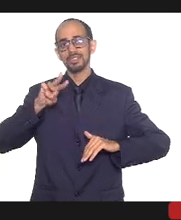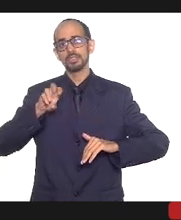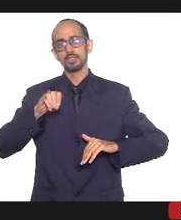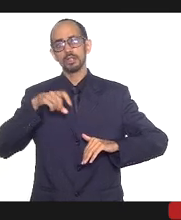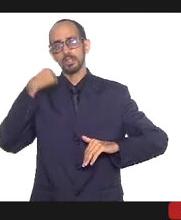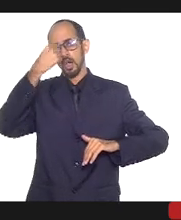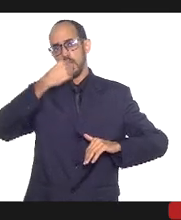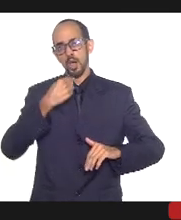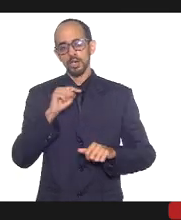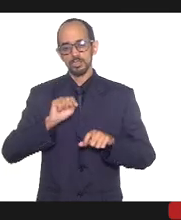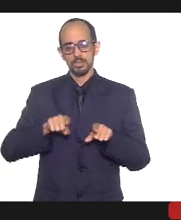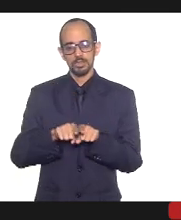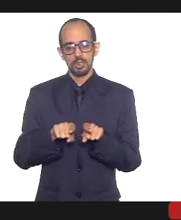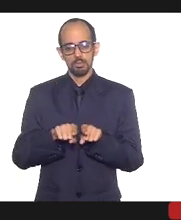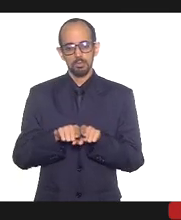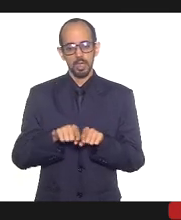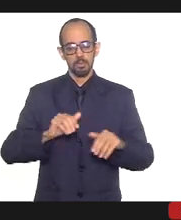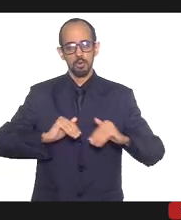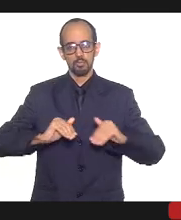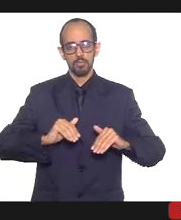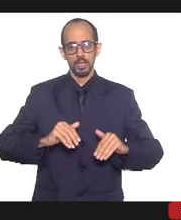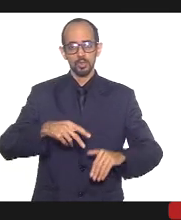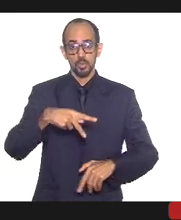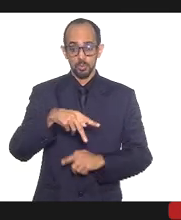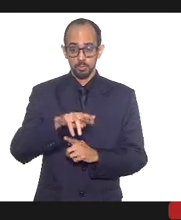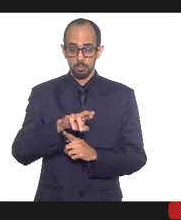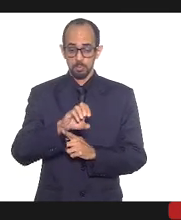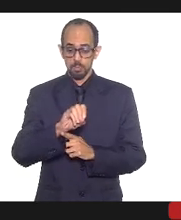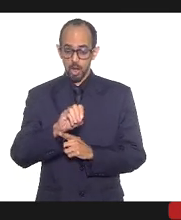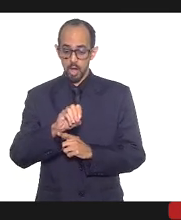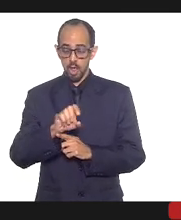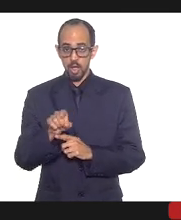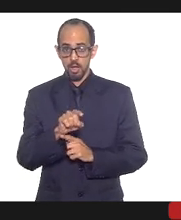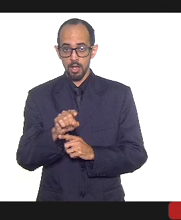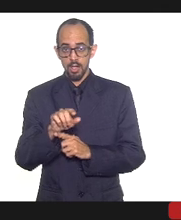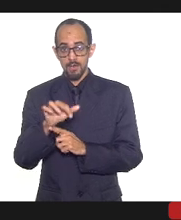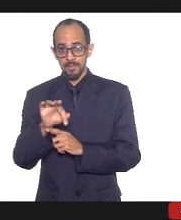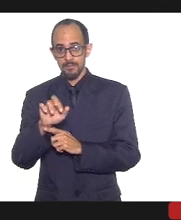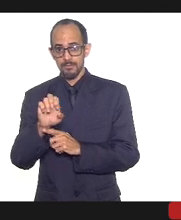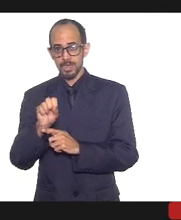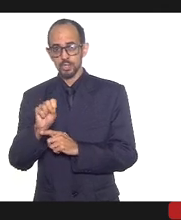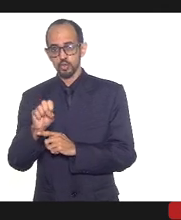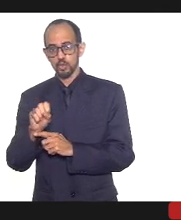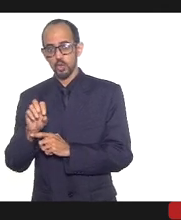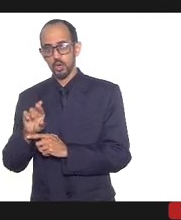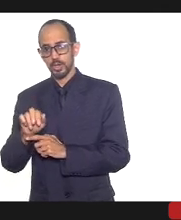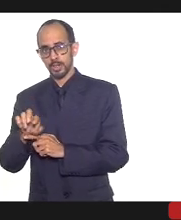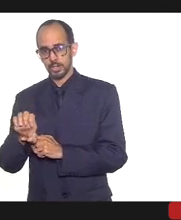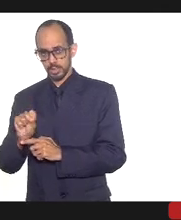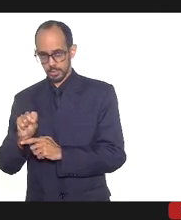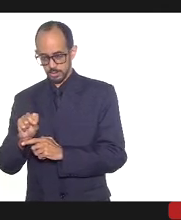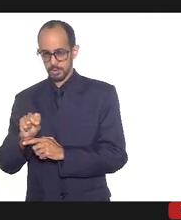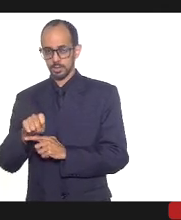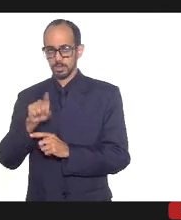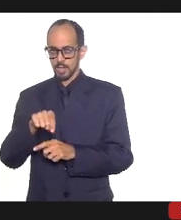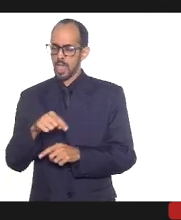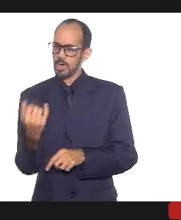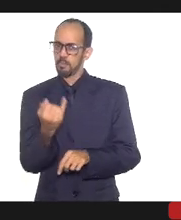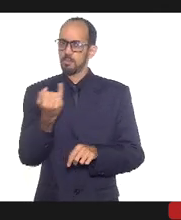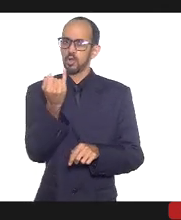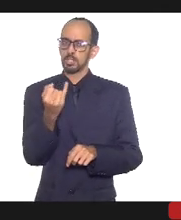o movimento professores, né, que trata de causas que são necessárias e fundamentais para a nossa